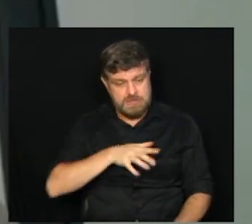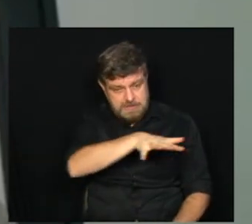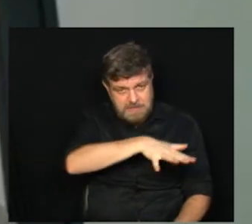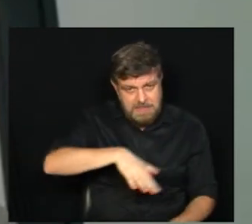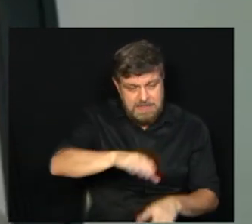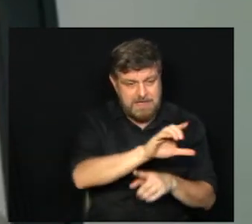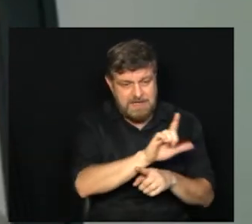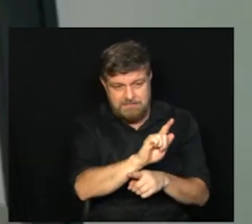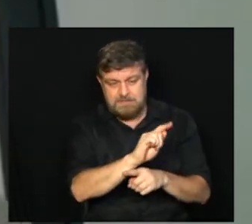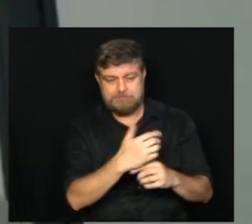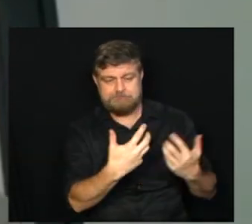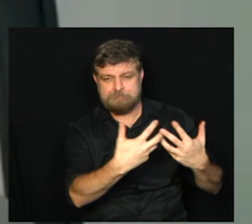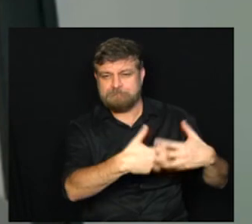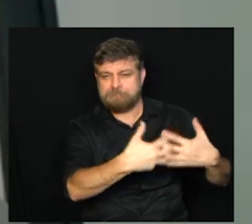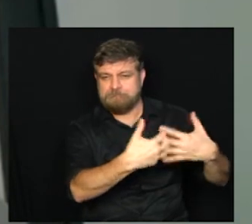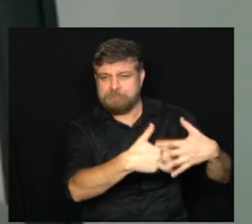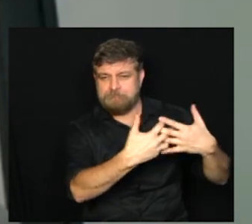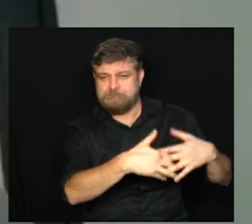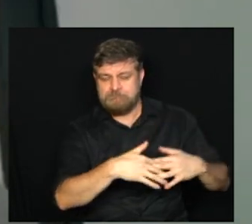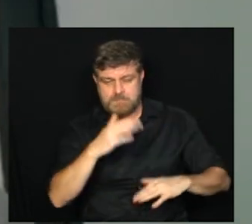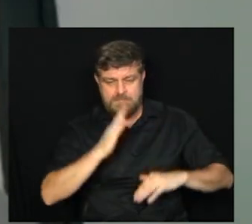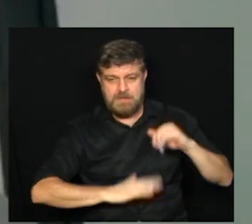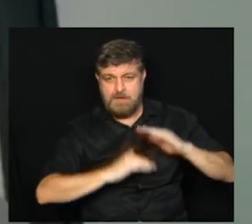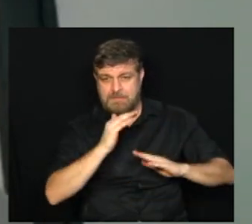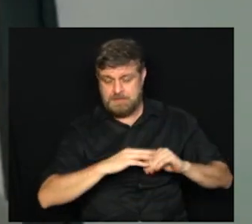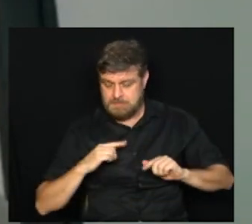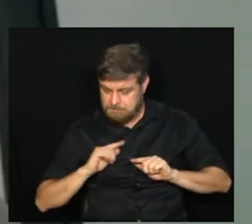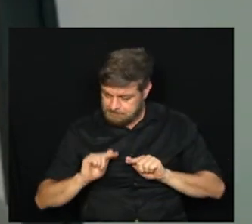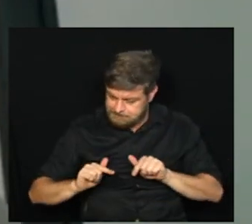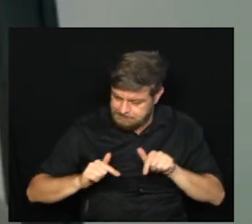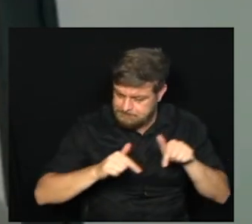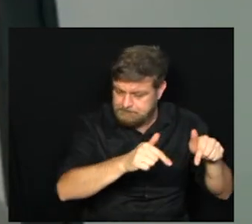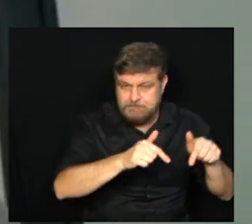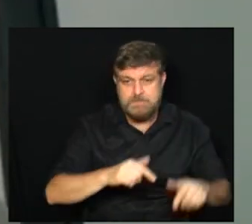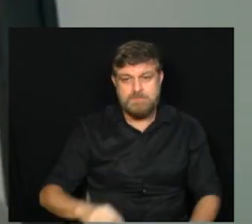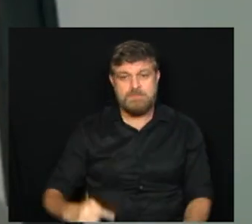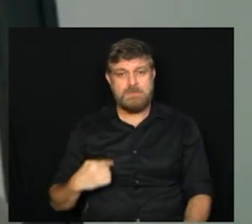aplicando ações para que a gente mude